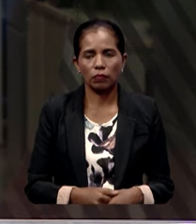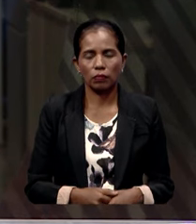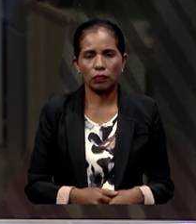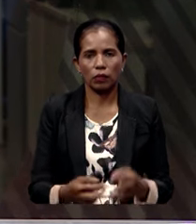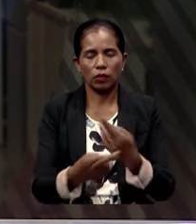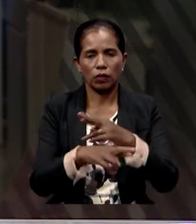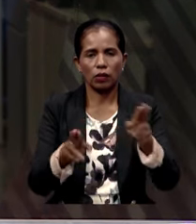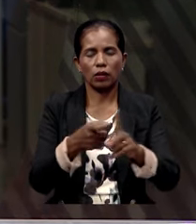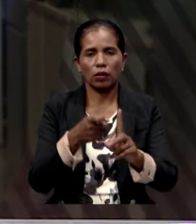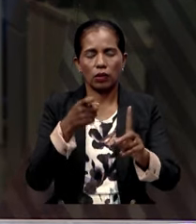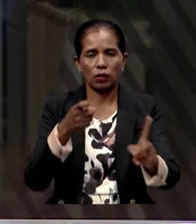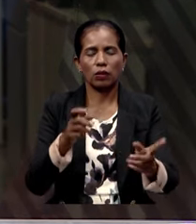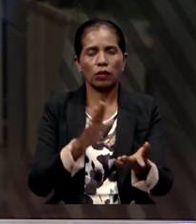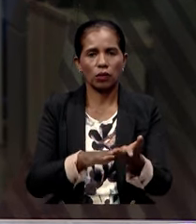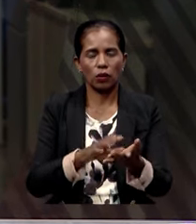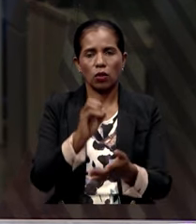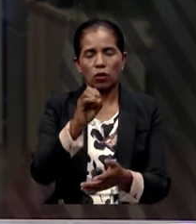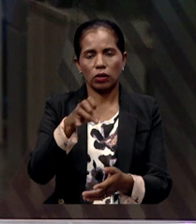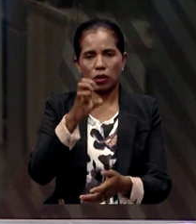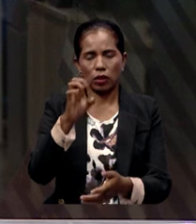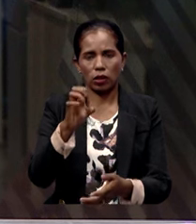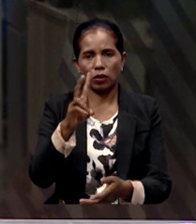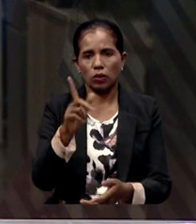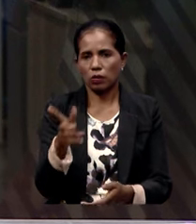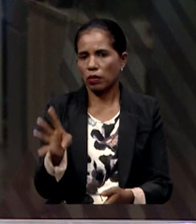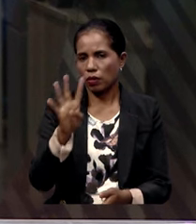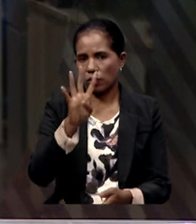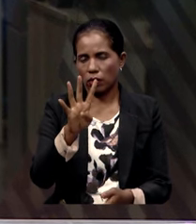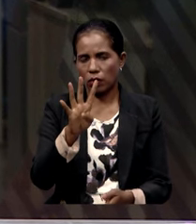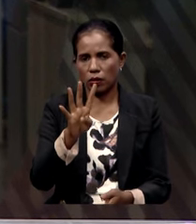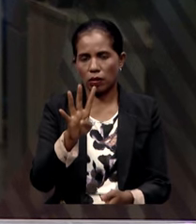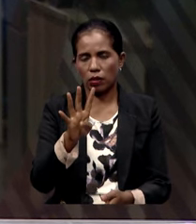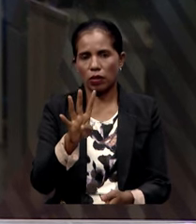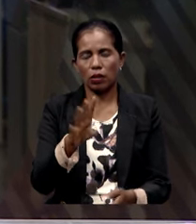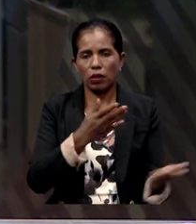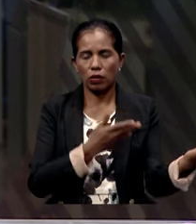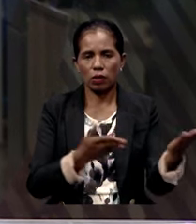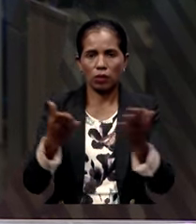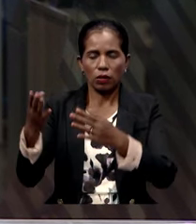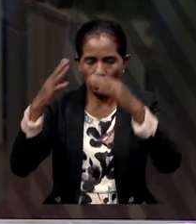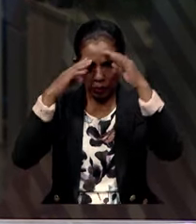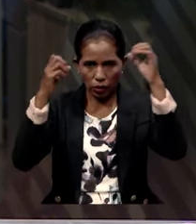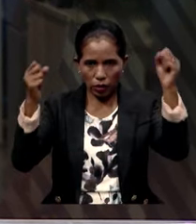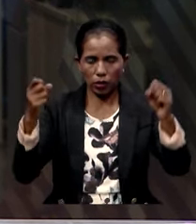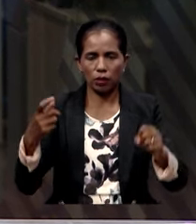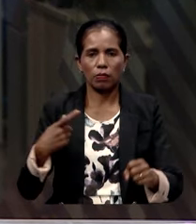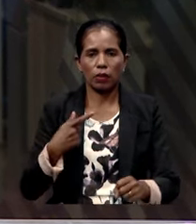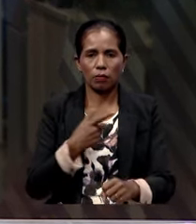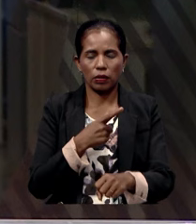Rezultatul husi rarasa un final orsamento zera l'estadu ri un ruaru nulu resinghat haruko ona va presidente Parlamento